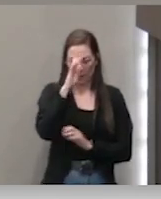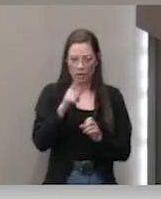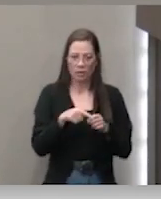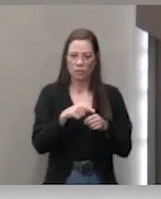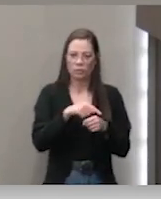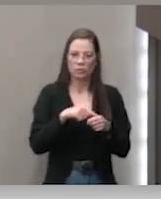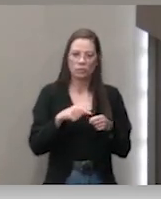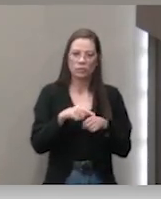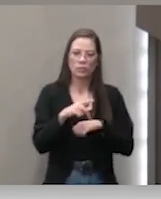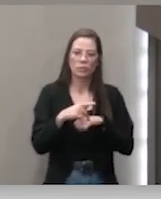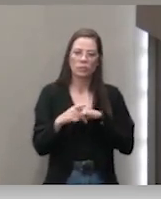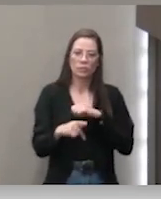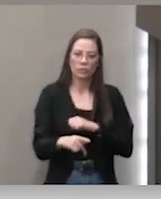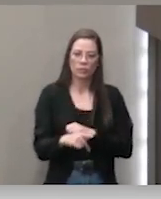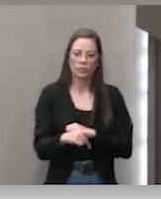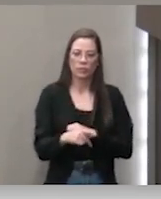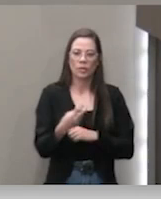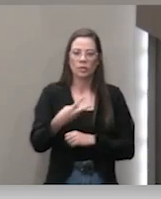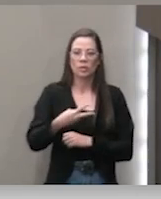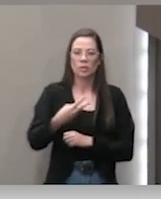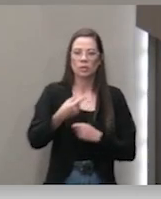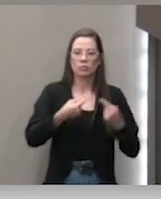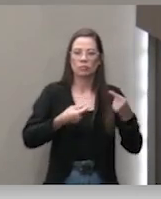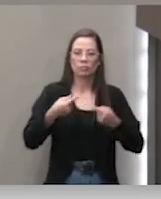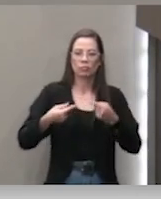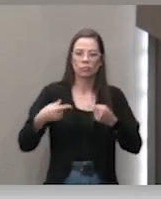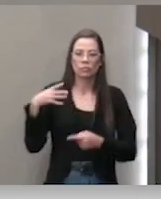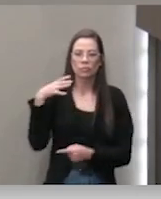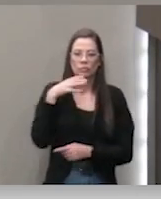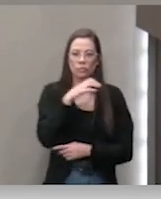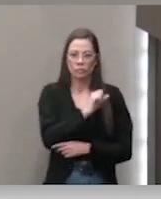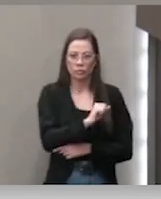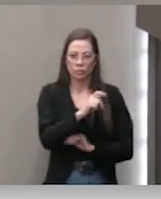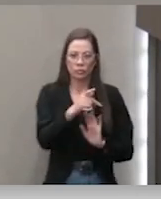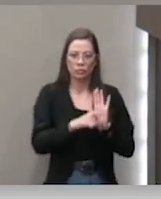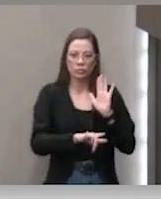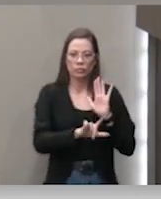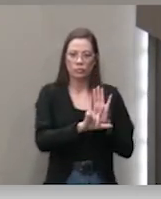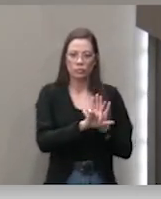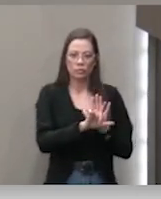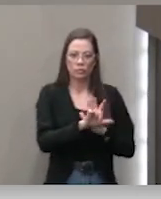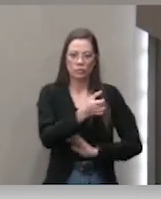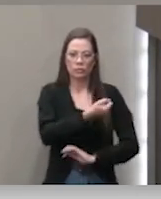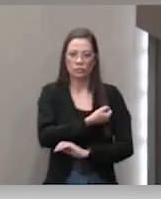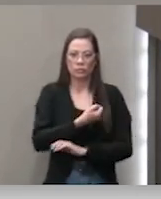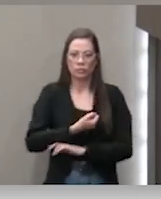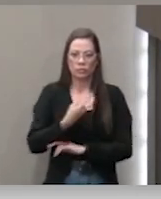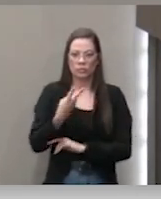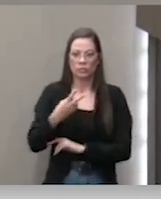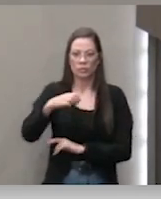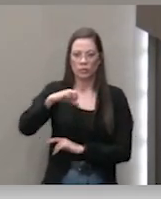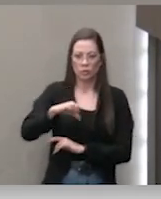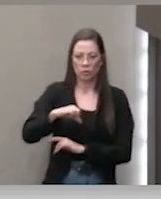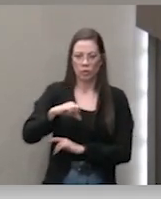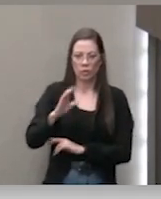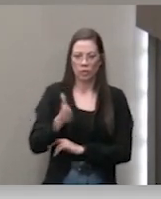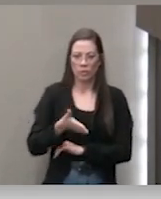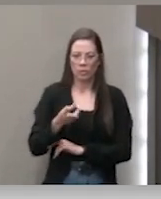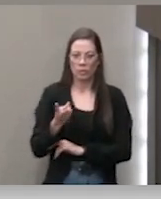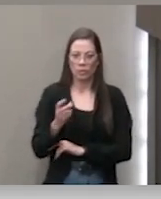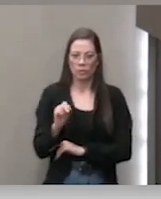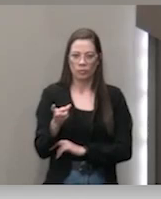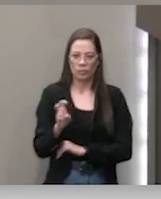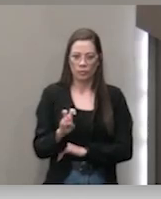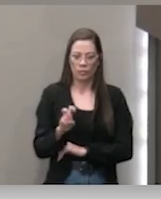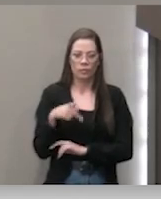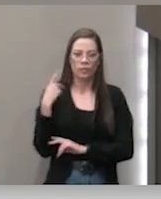município de Passo Fundo. Em segunda discussão prévia, projeto de lei número 29/2025, gabinete da